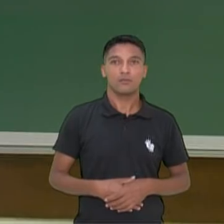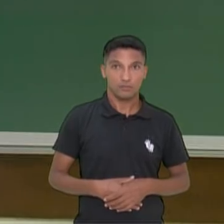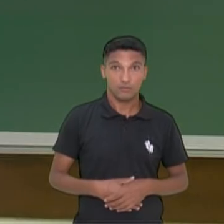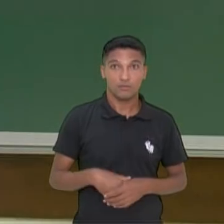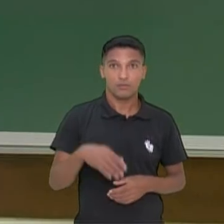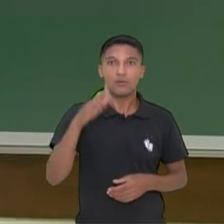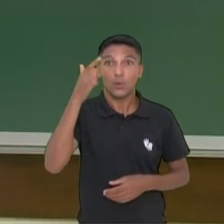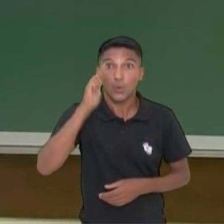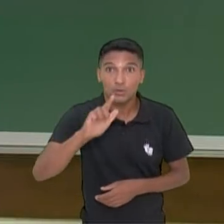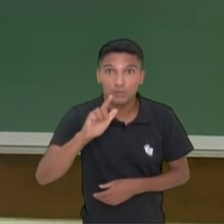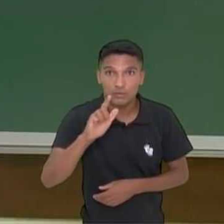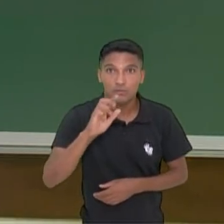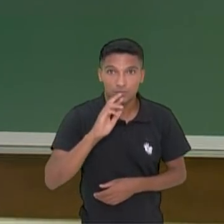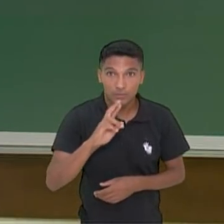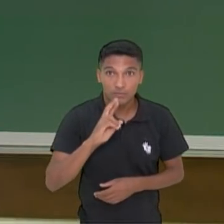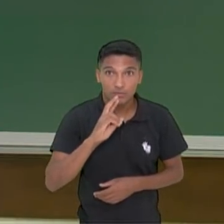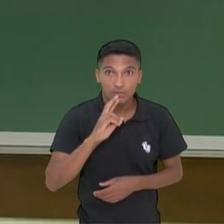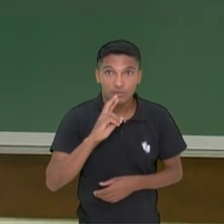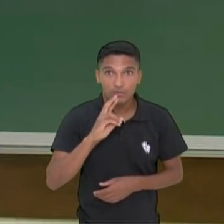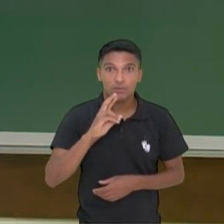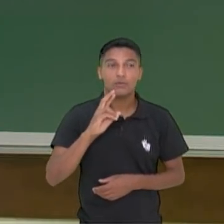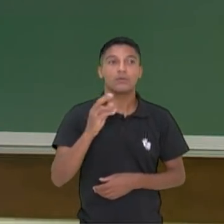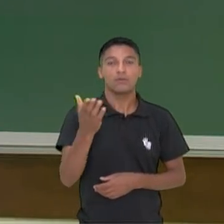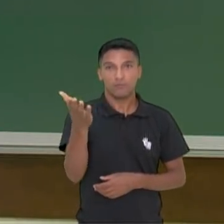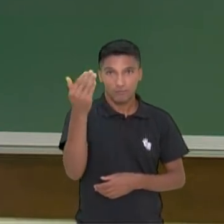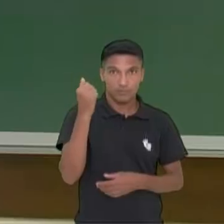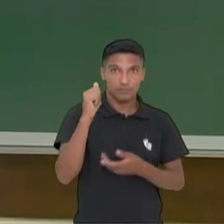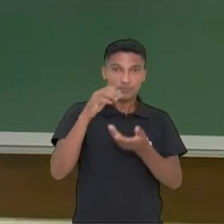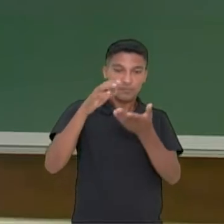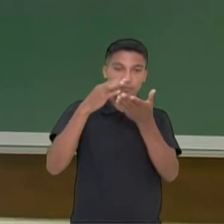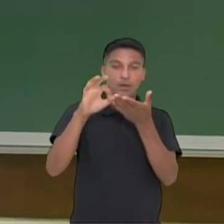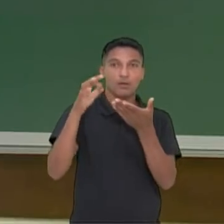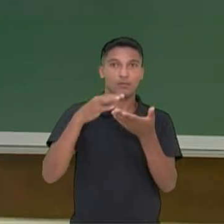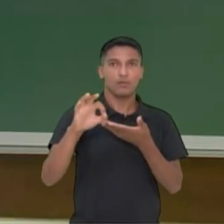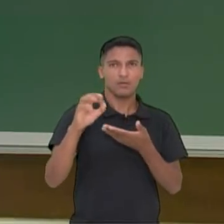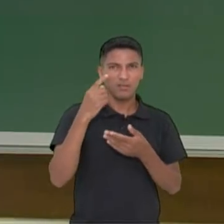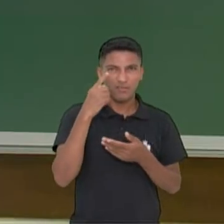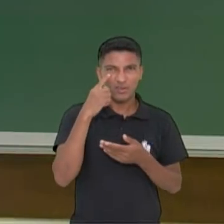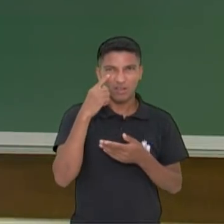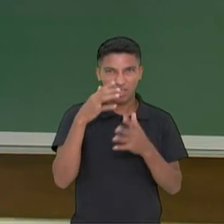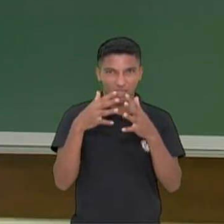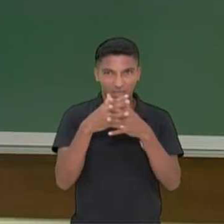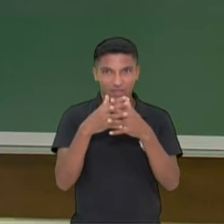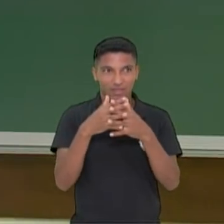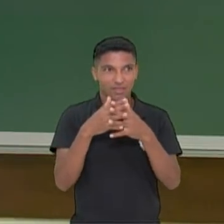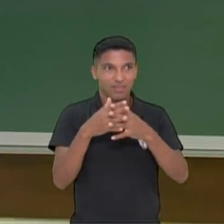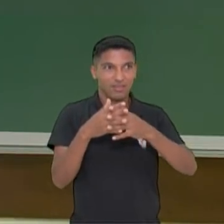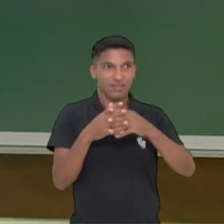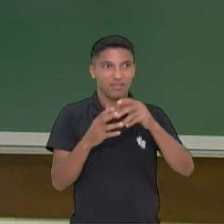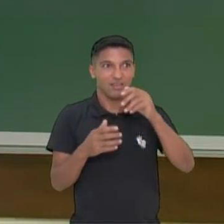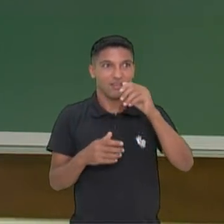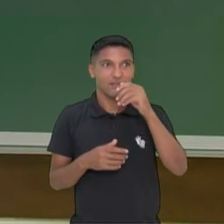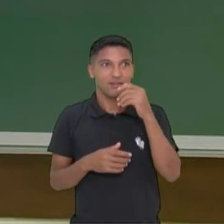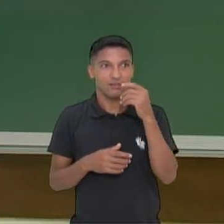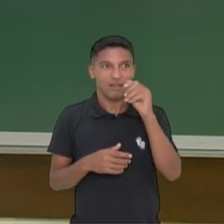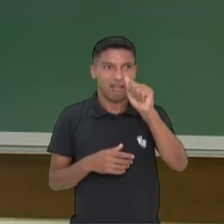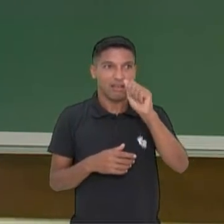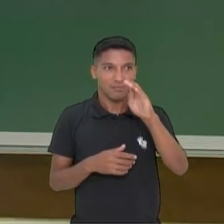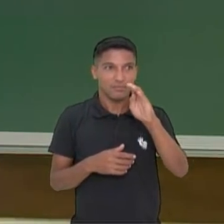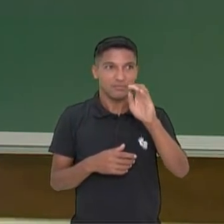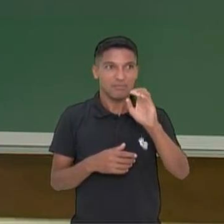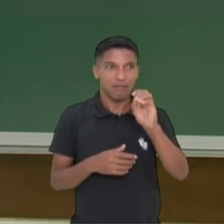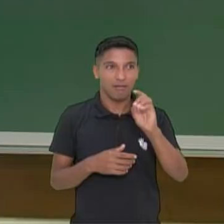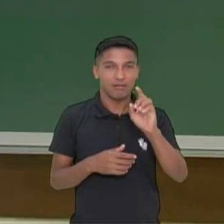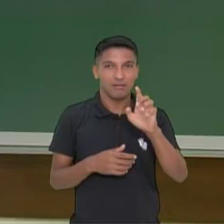E aí, você conseguiu responder? Vamos corrigir então, né? A confusão aqui das alternativas, né? Nem